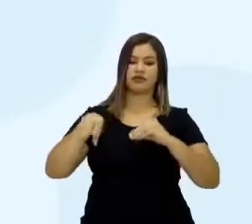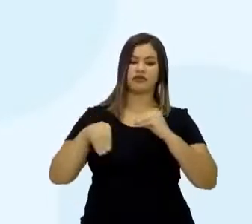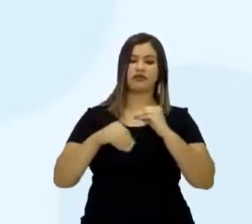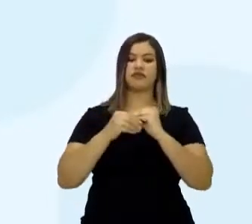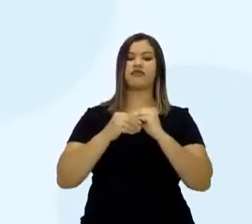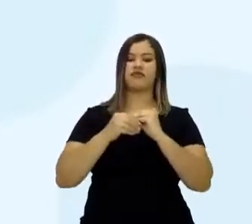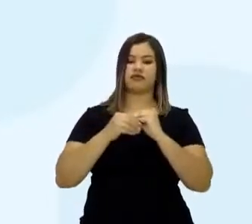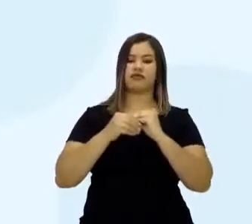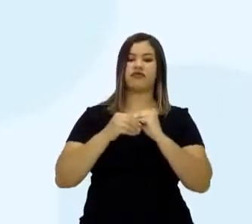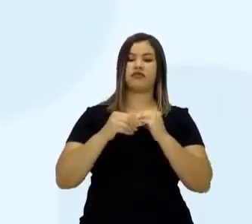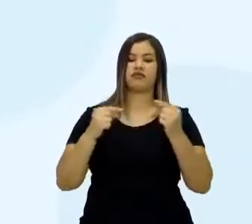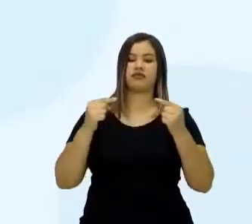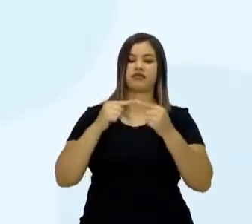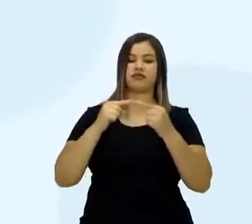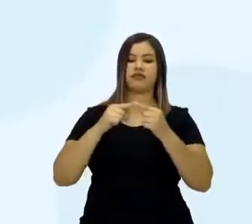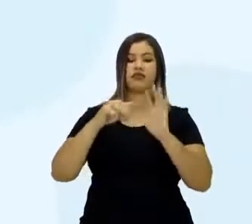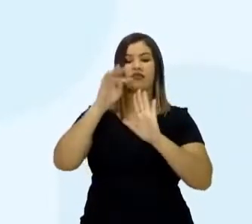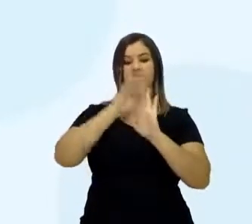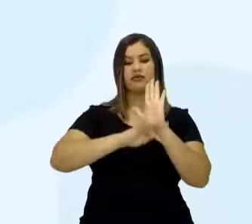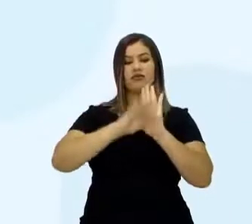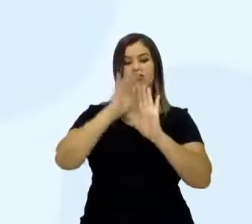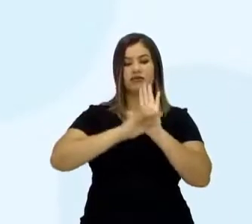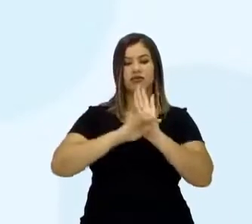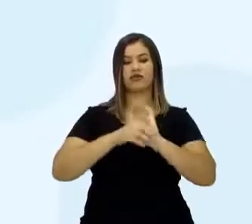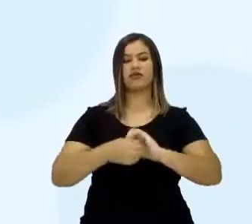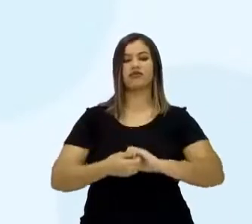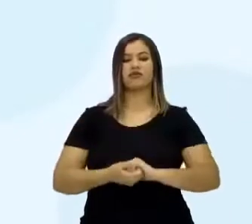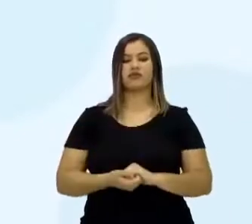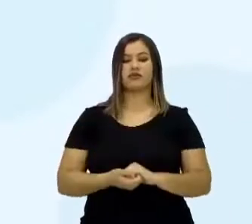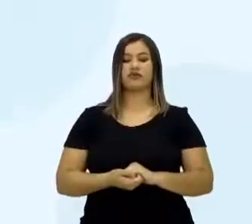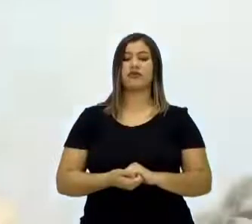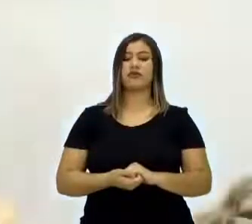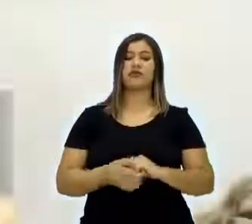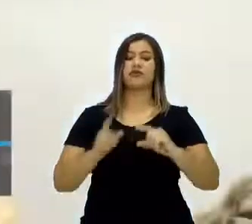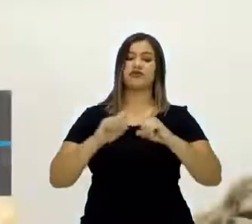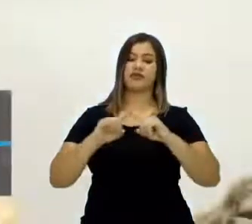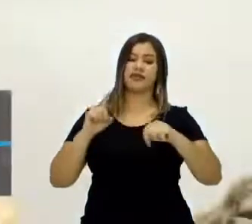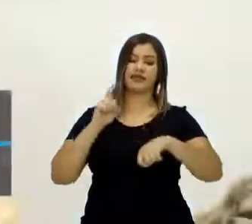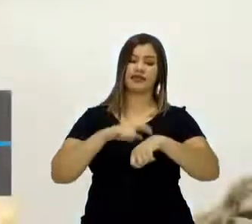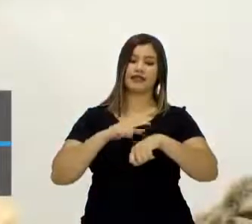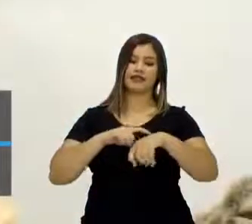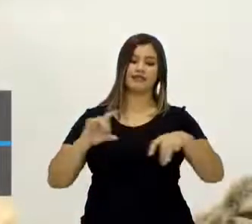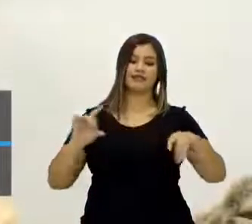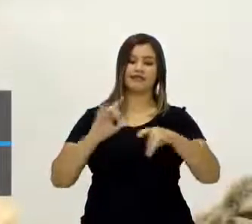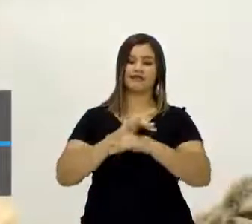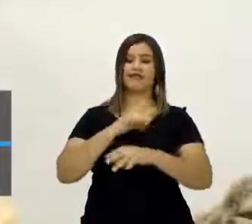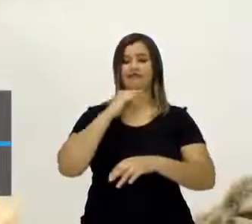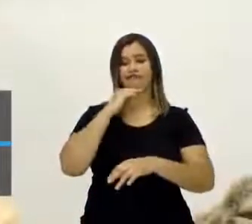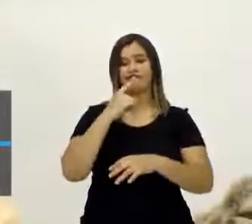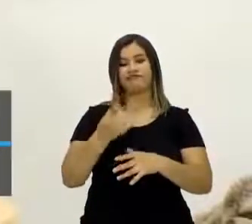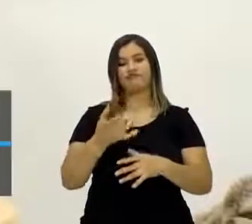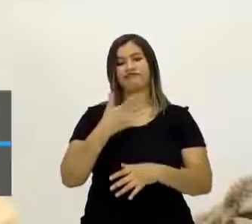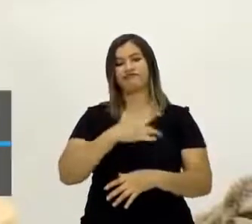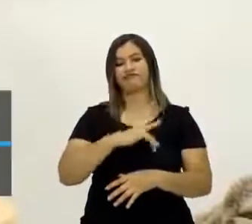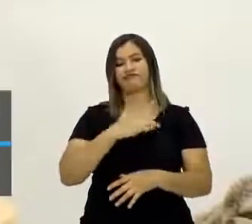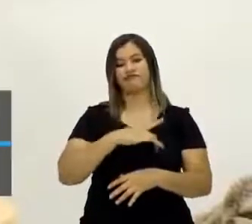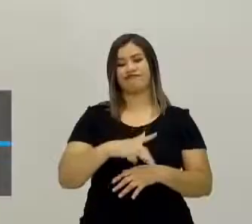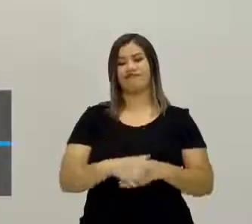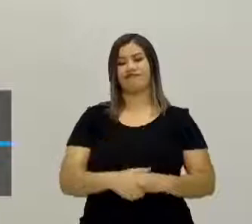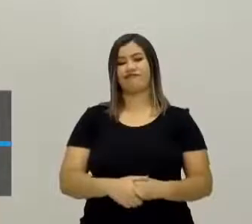imagens ao texto verbal, ok? Infelizmente não conseguimos terminar. Que pena, né,